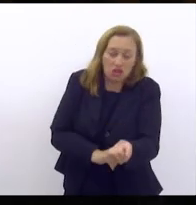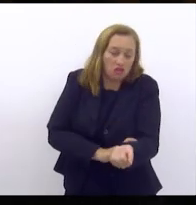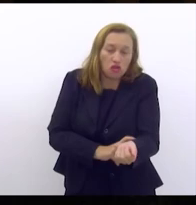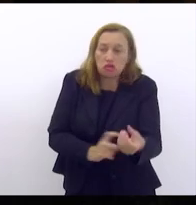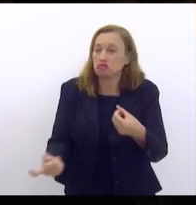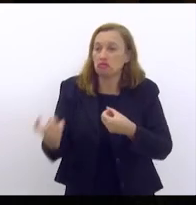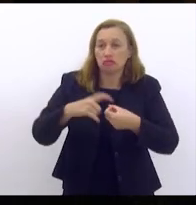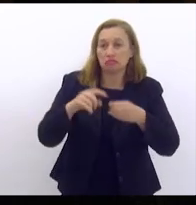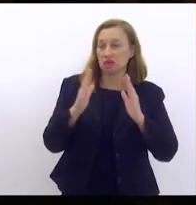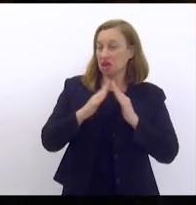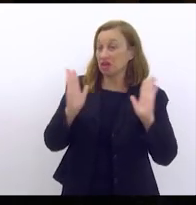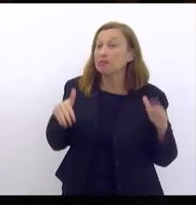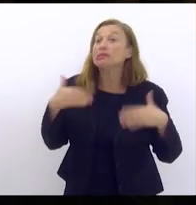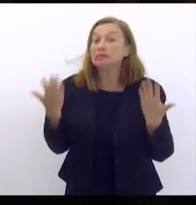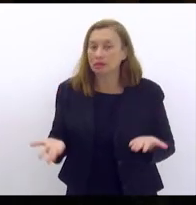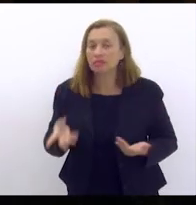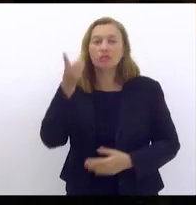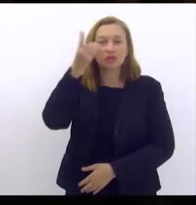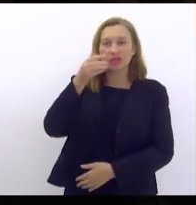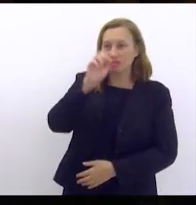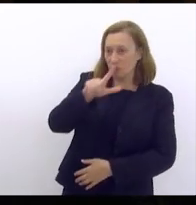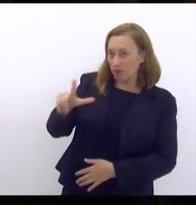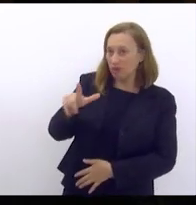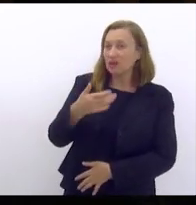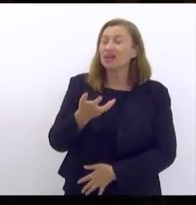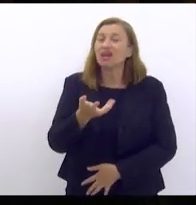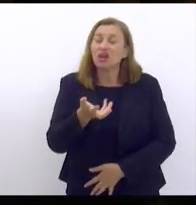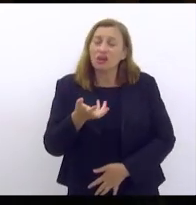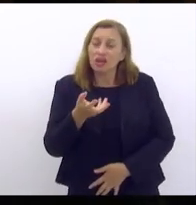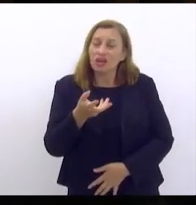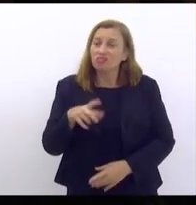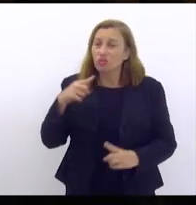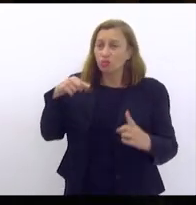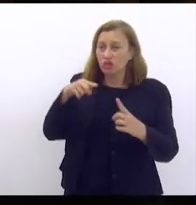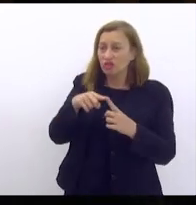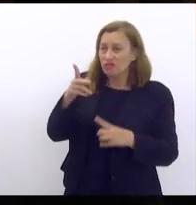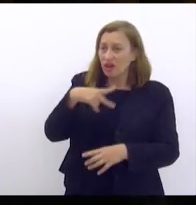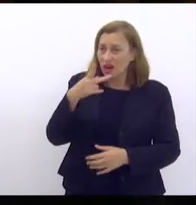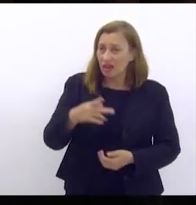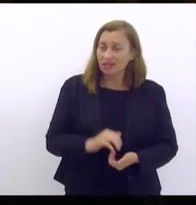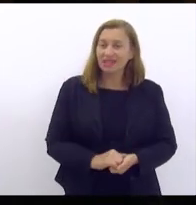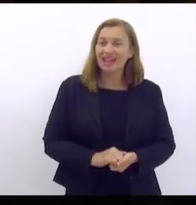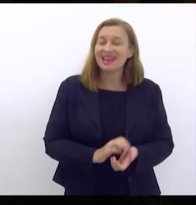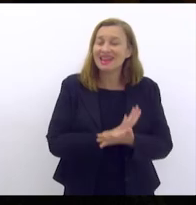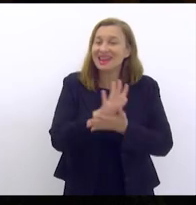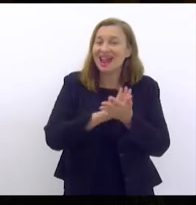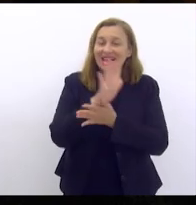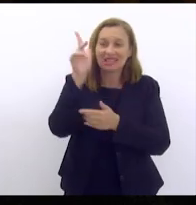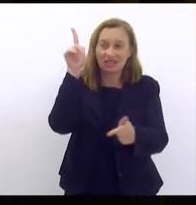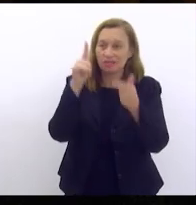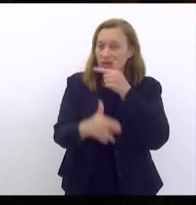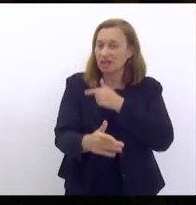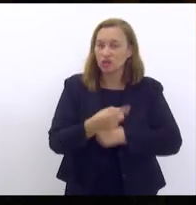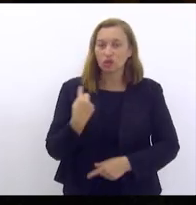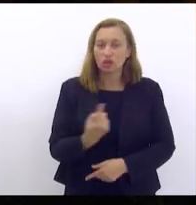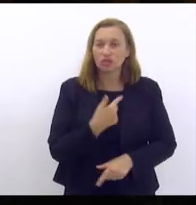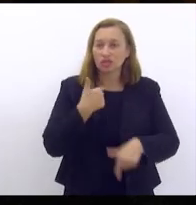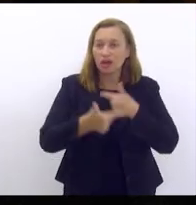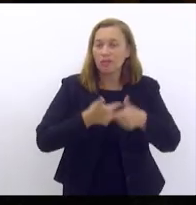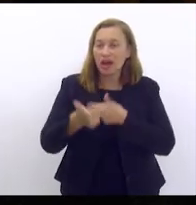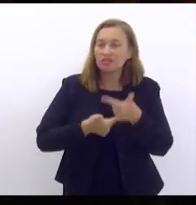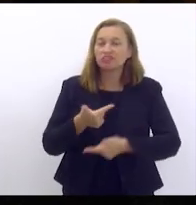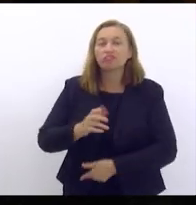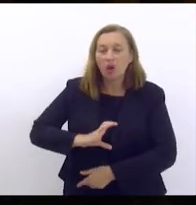de viagem. Então, deputado Poubel, quero de forma muito objetiva. Nada vai nos parar. Nós tivemos